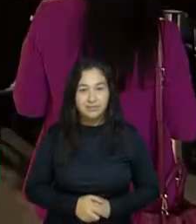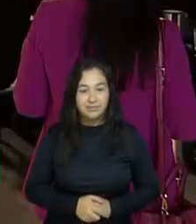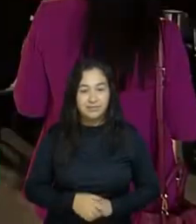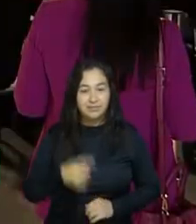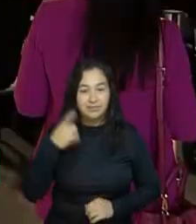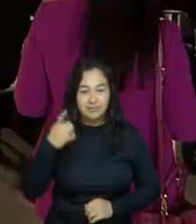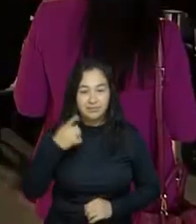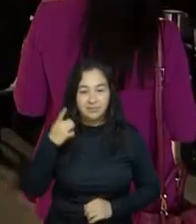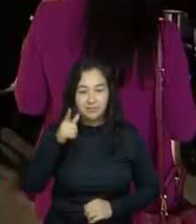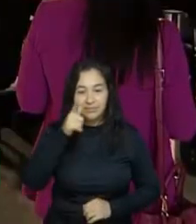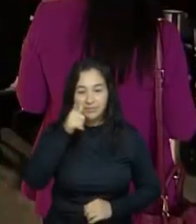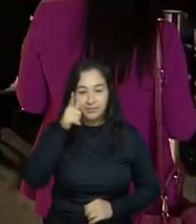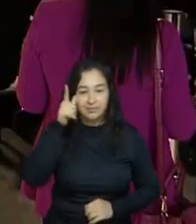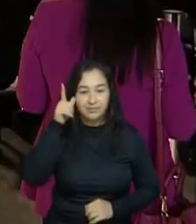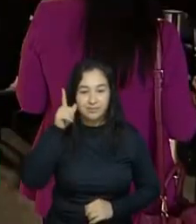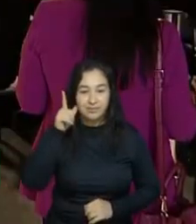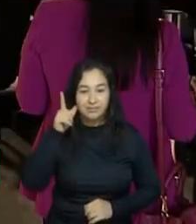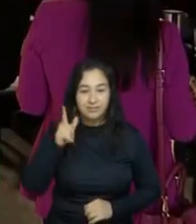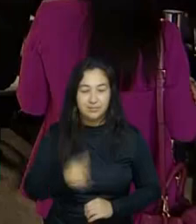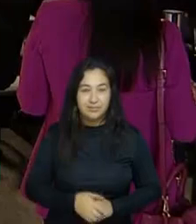Deputado Lucas Neves.